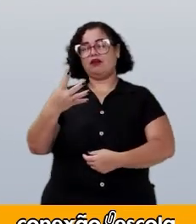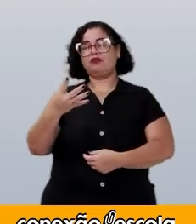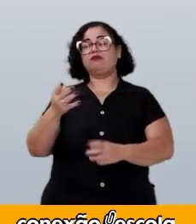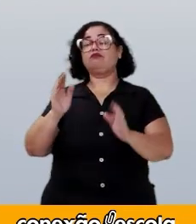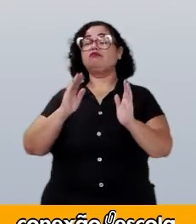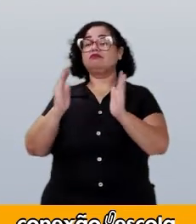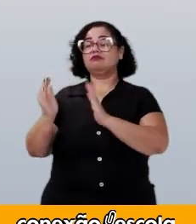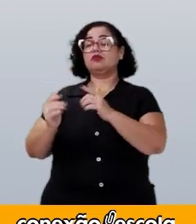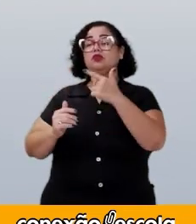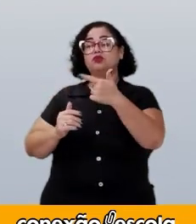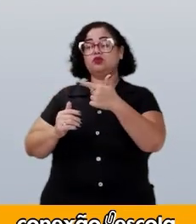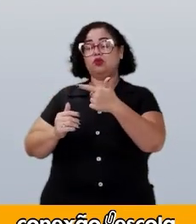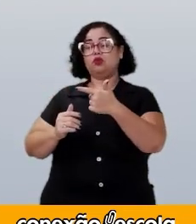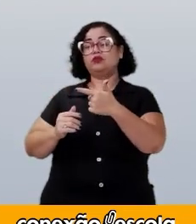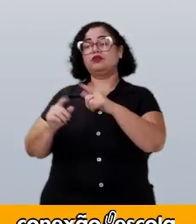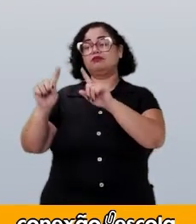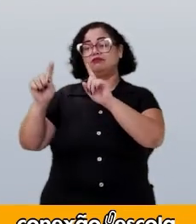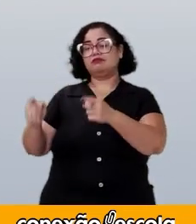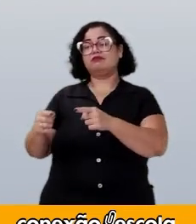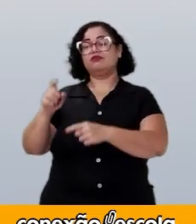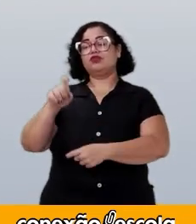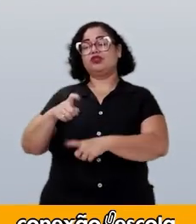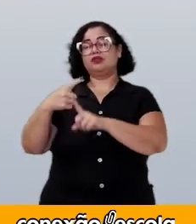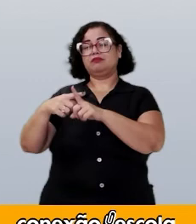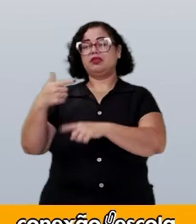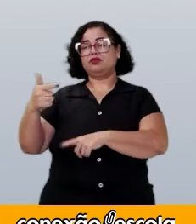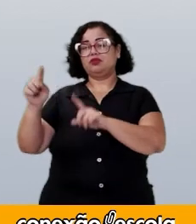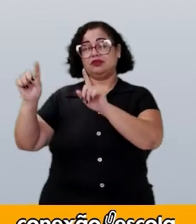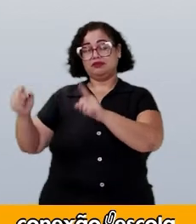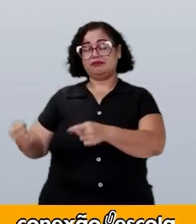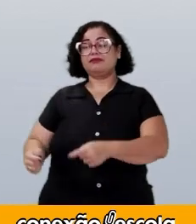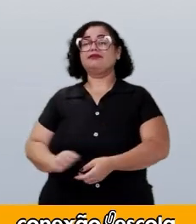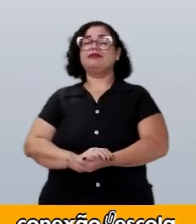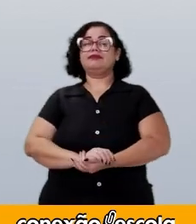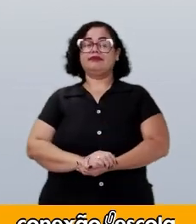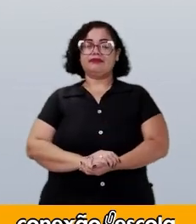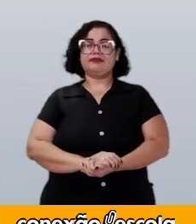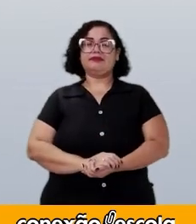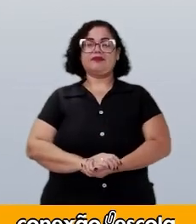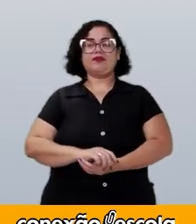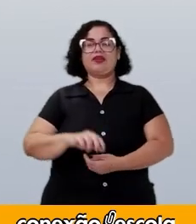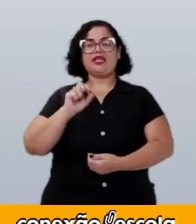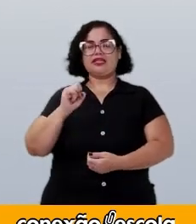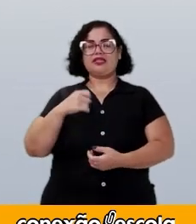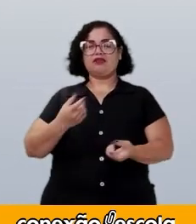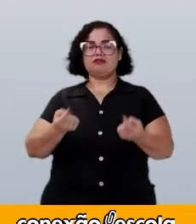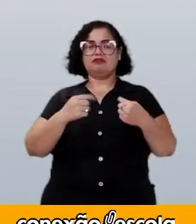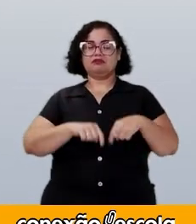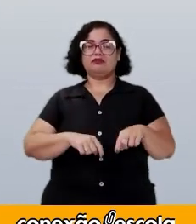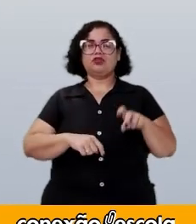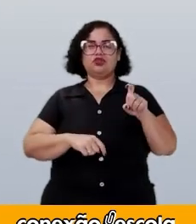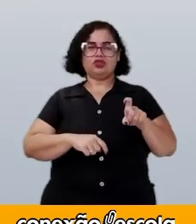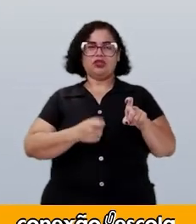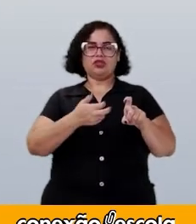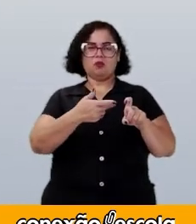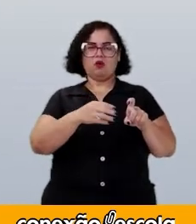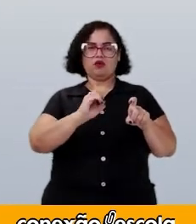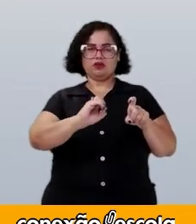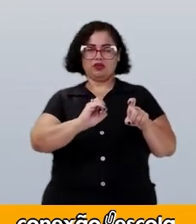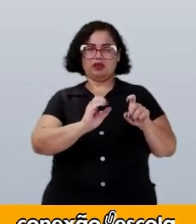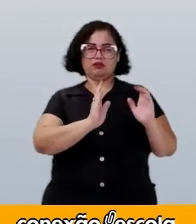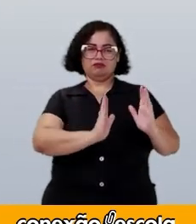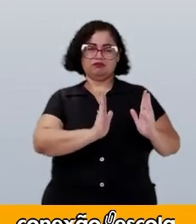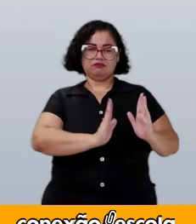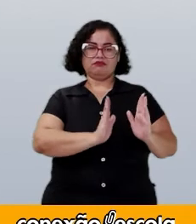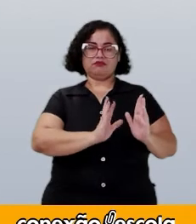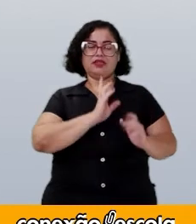expressão 2 que multiplica x mais 2 em parênteses. Se eu admitir como x igual a zero na primeira